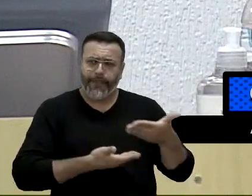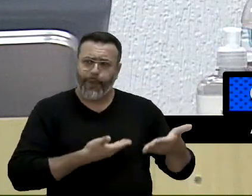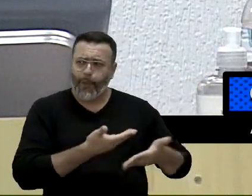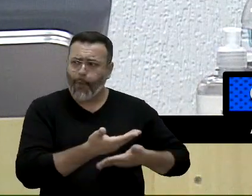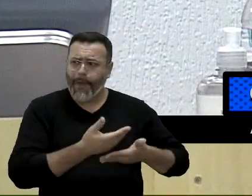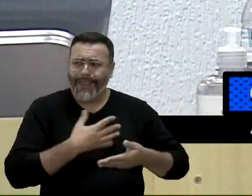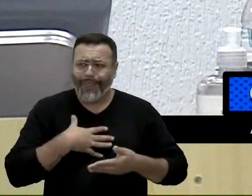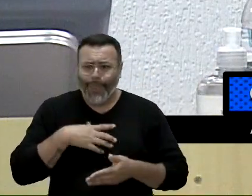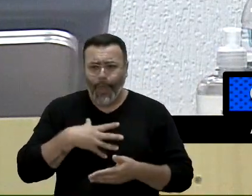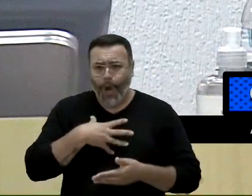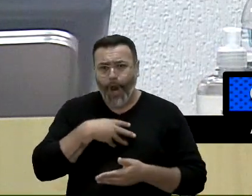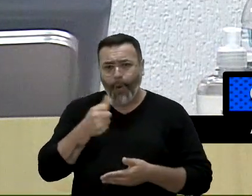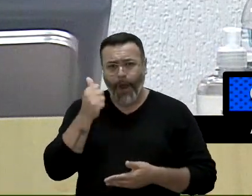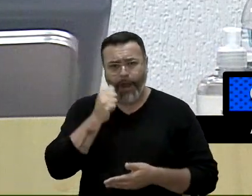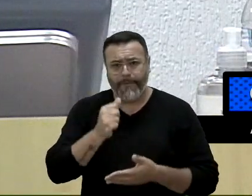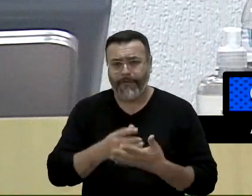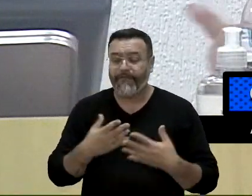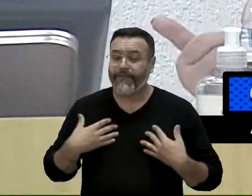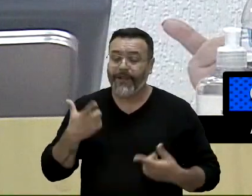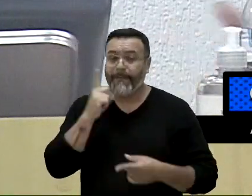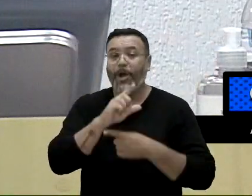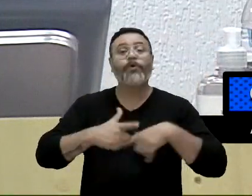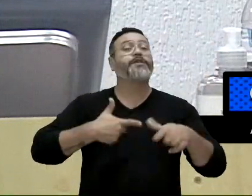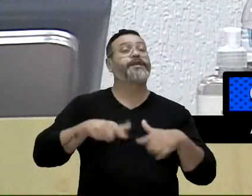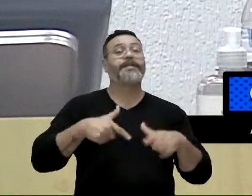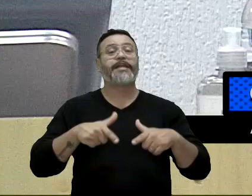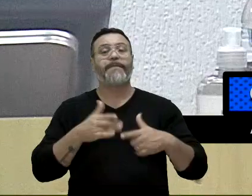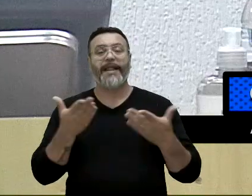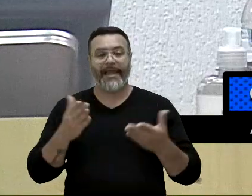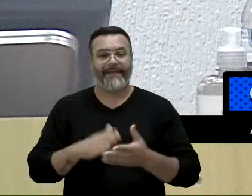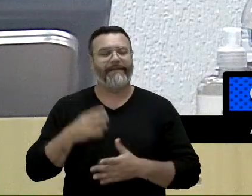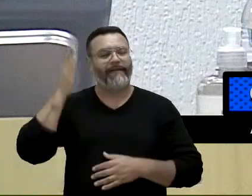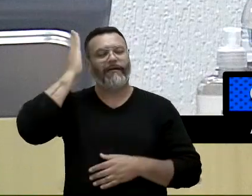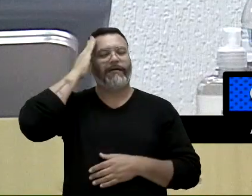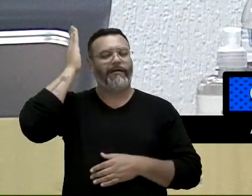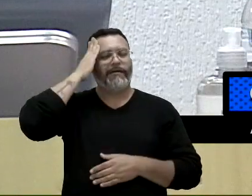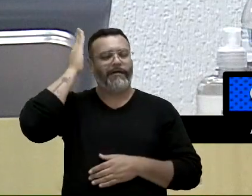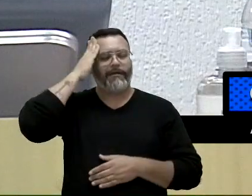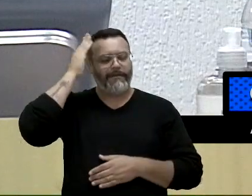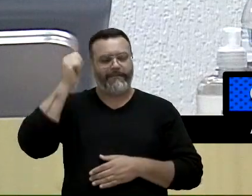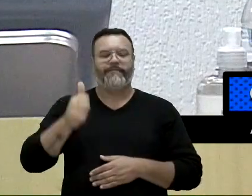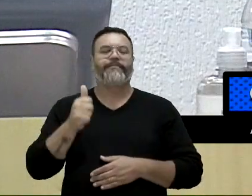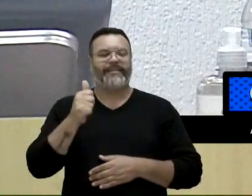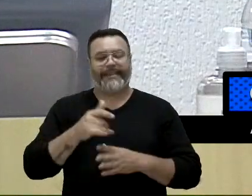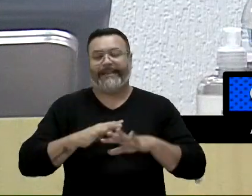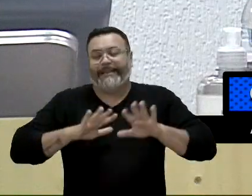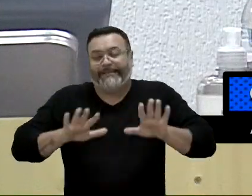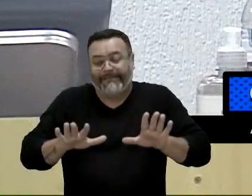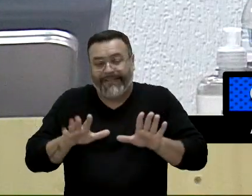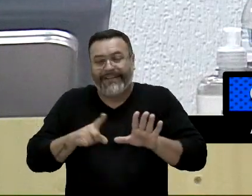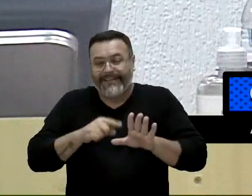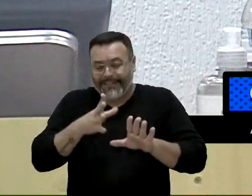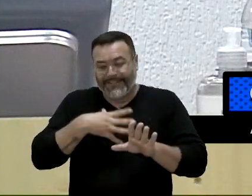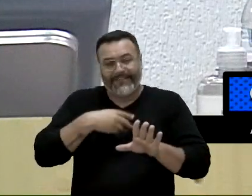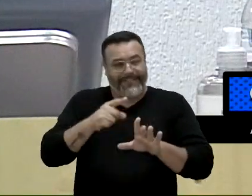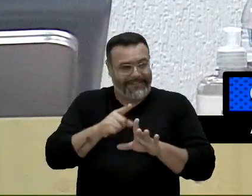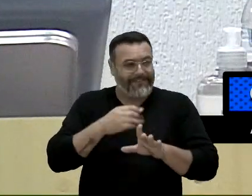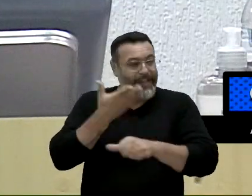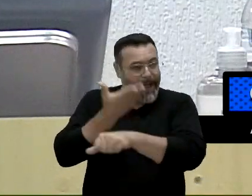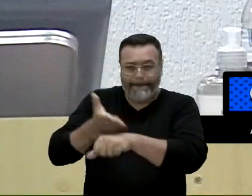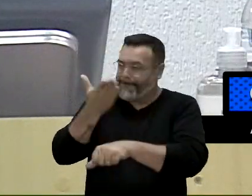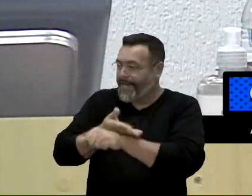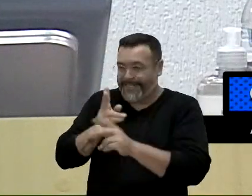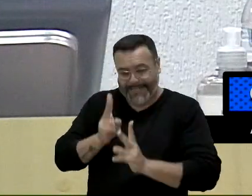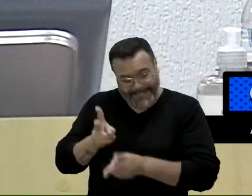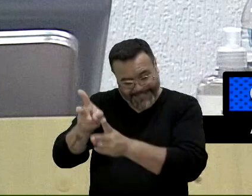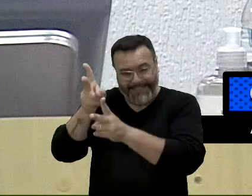hábil para eu vir aqui para a Câmara, gente. E aí ela entendeu. E é difícil entender quem não tem filho, né? Quem tem filho fala, isso aí, essa é a prática. Mas é isso, eu